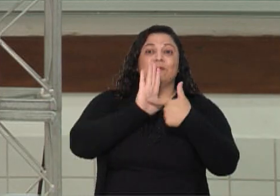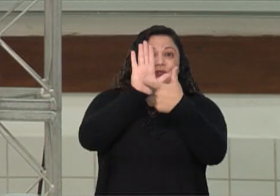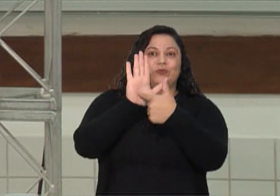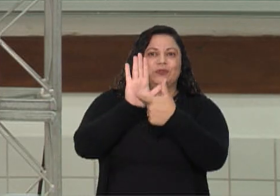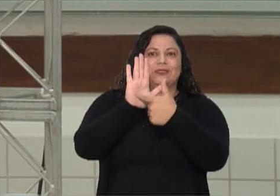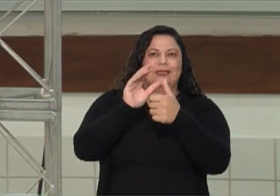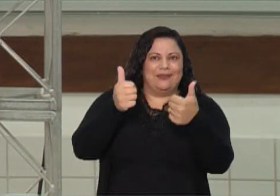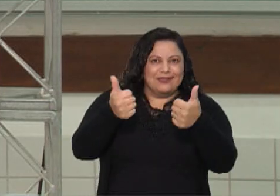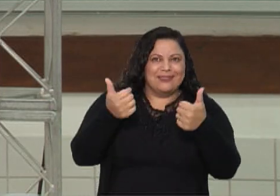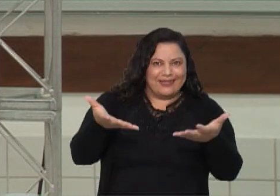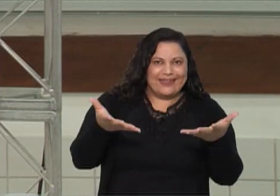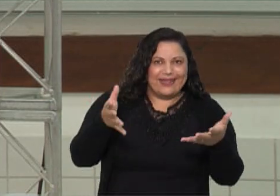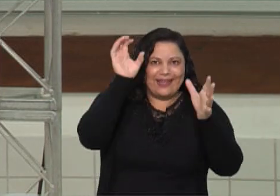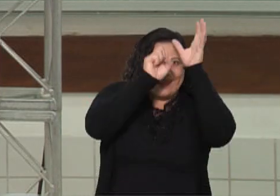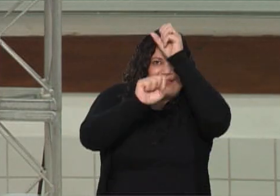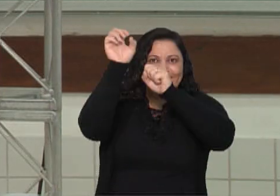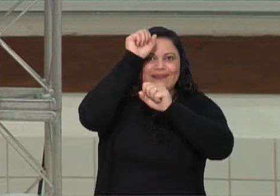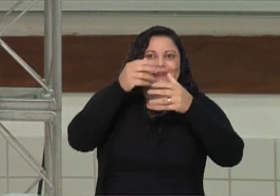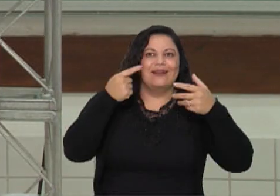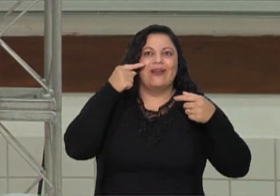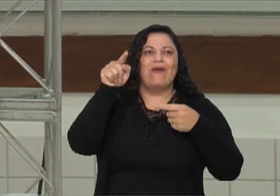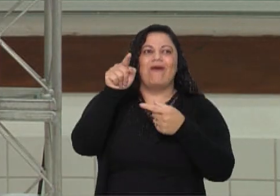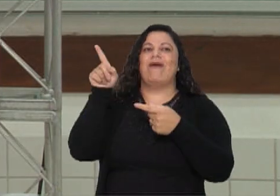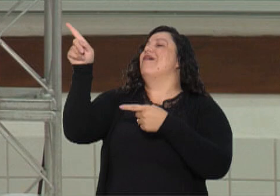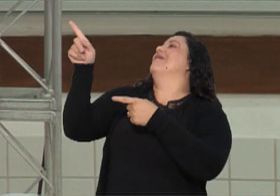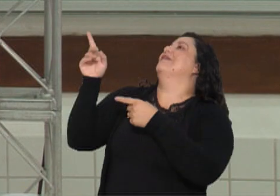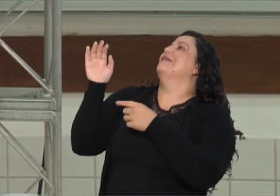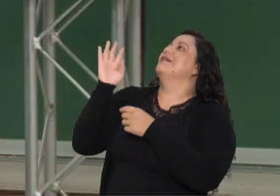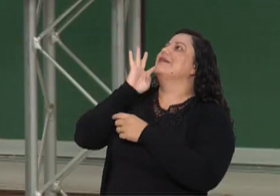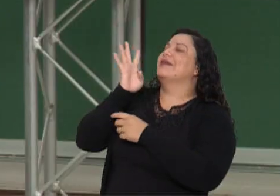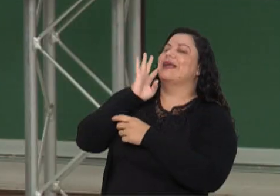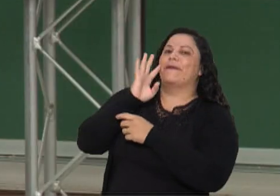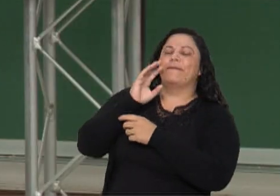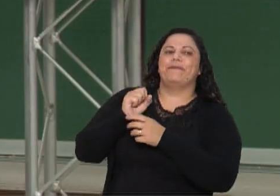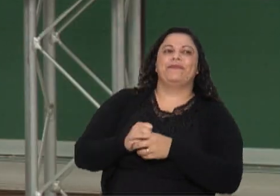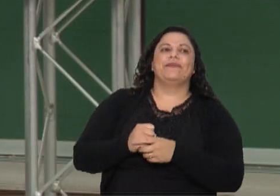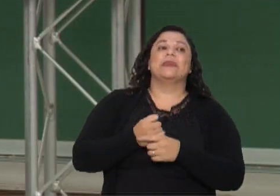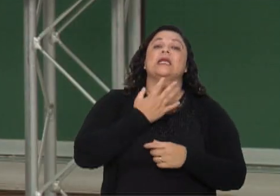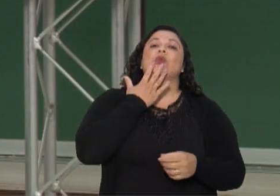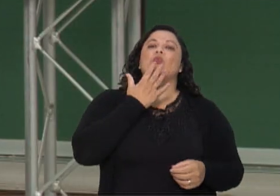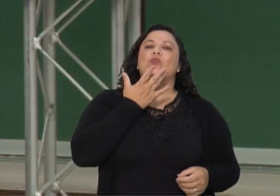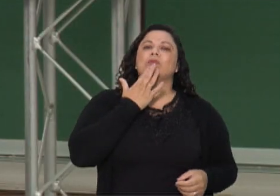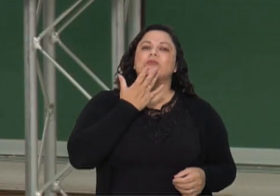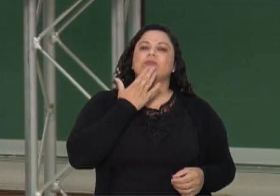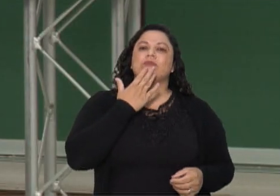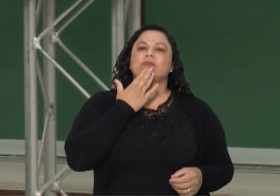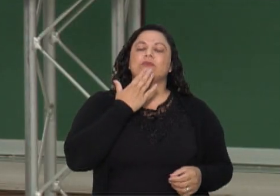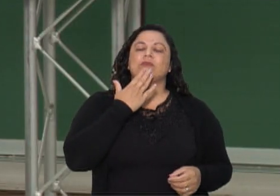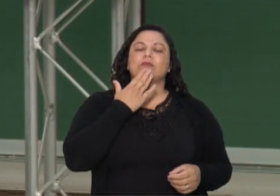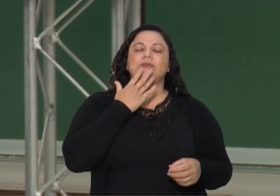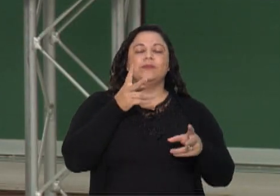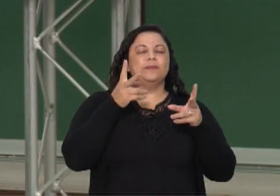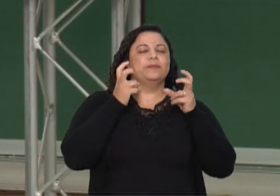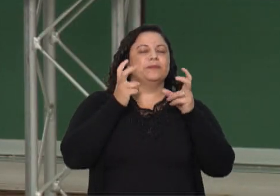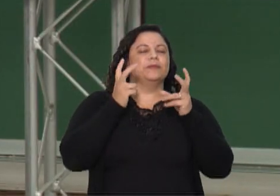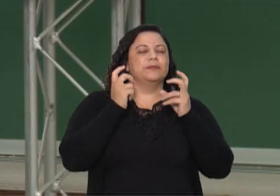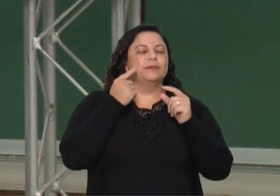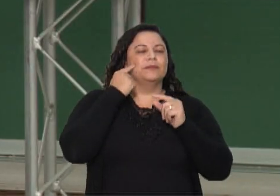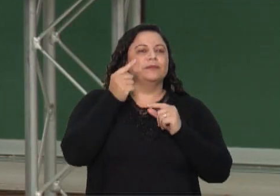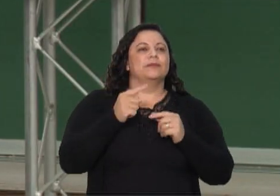mostrar. O que você acha? Olha só, aqui são palitinhos coloridos. Uma observação que eu quero que vocês